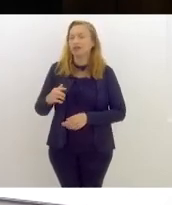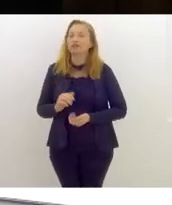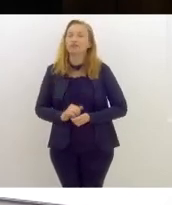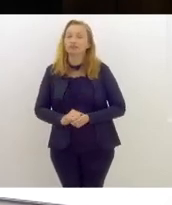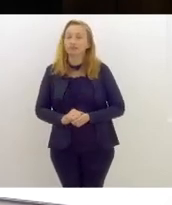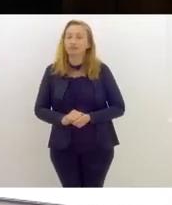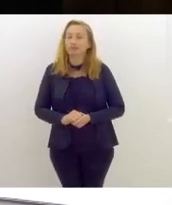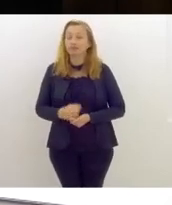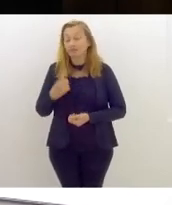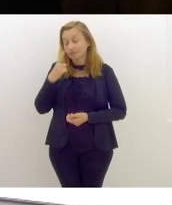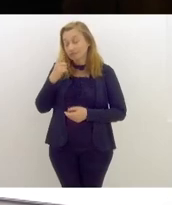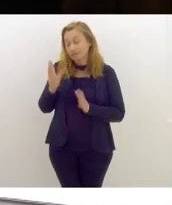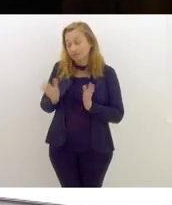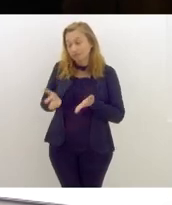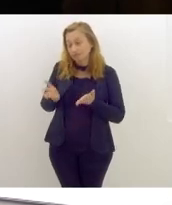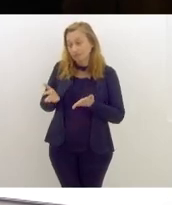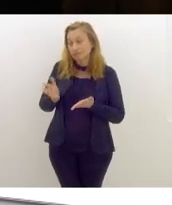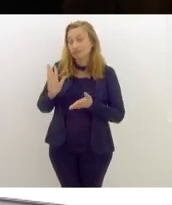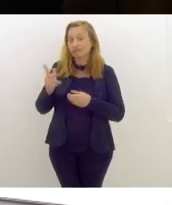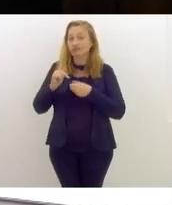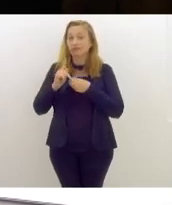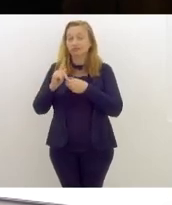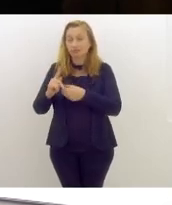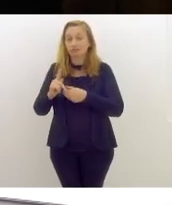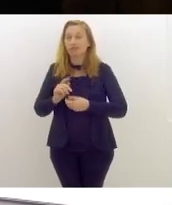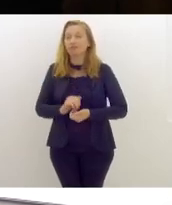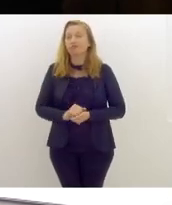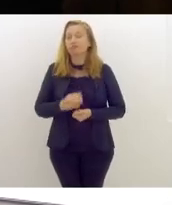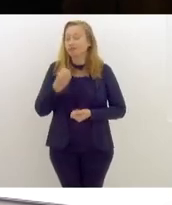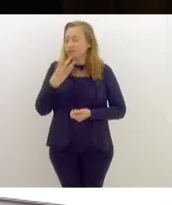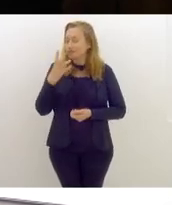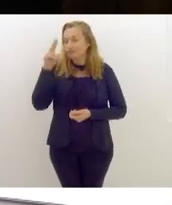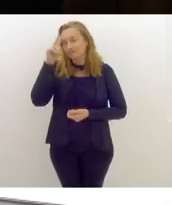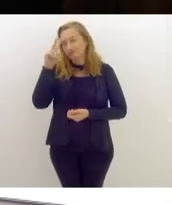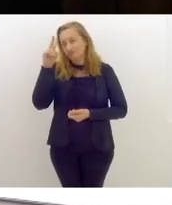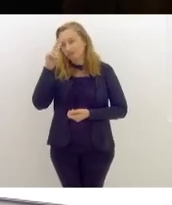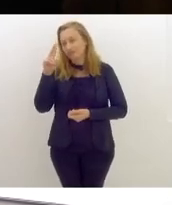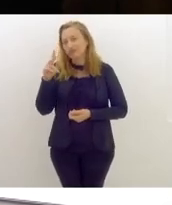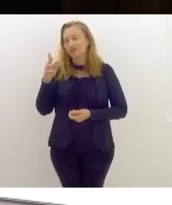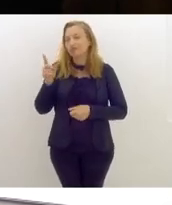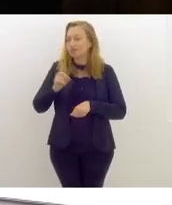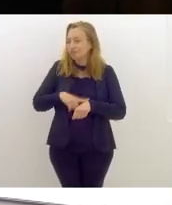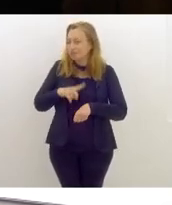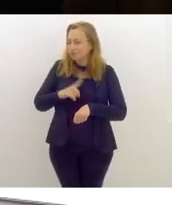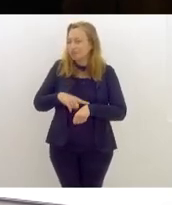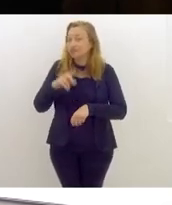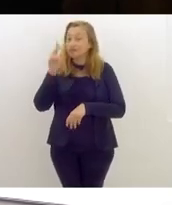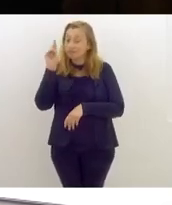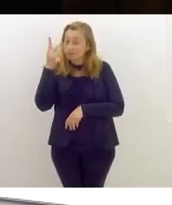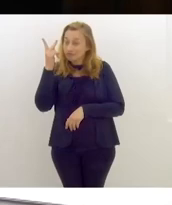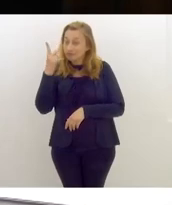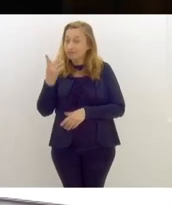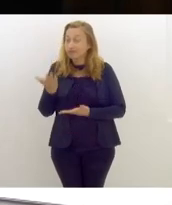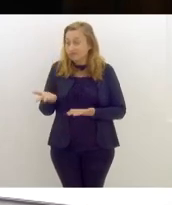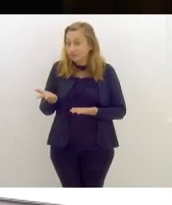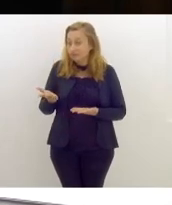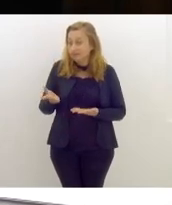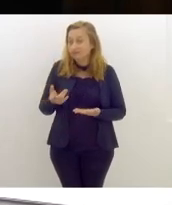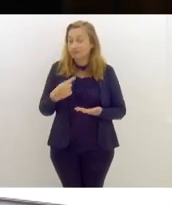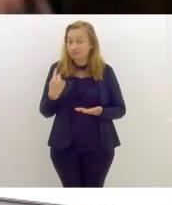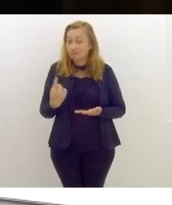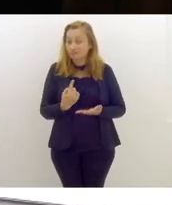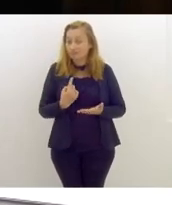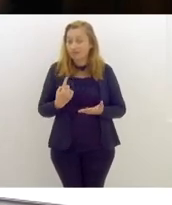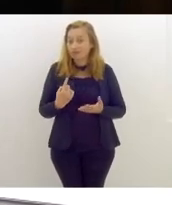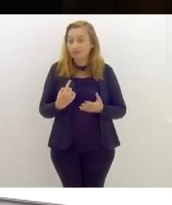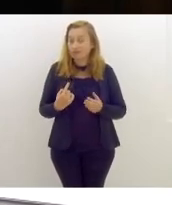revendo ele hoje já como procurador é bom a gente rever esses momentos lembrar essas histórias Então porque nós que somos fruto da